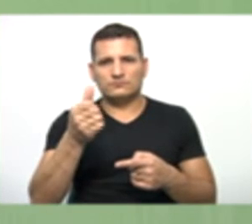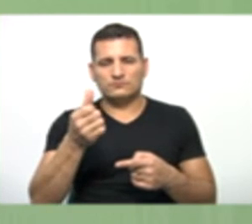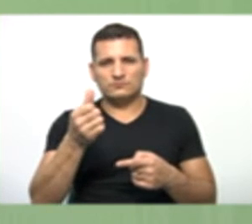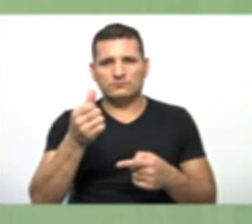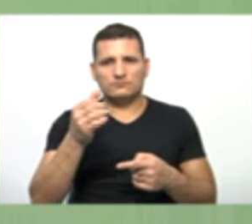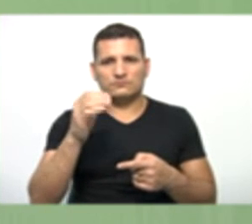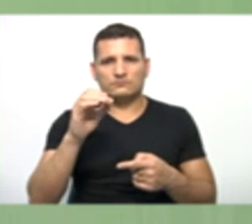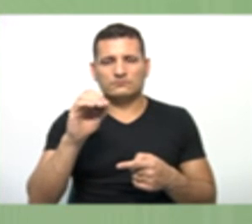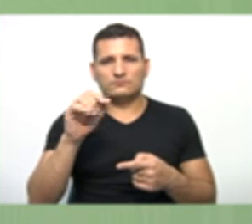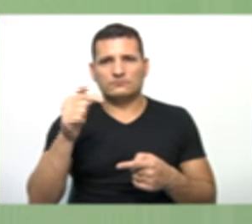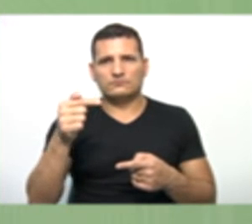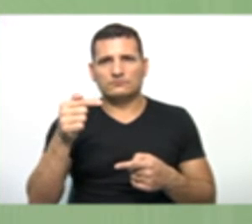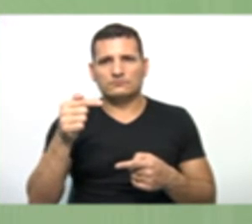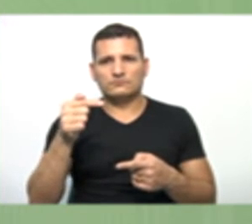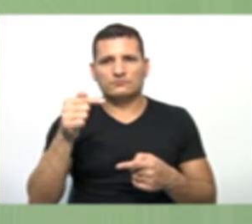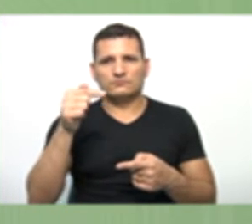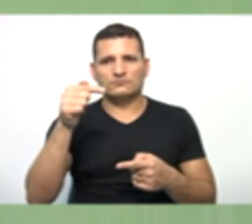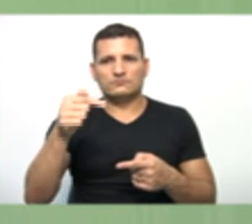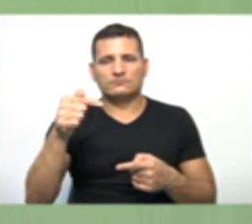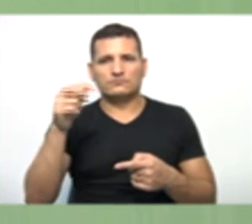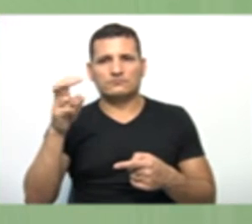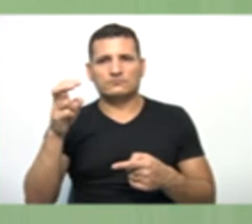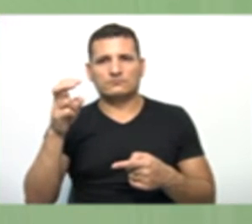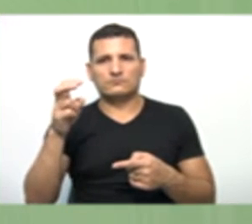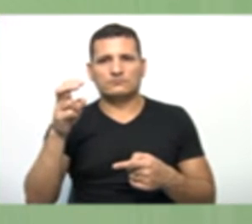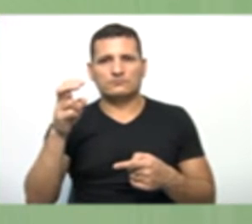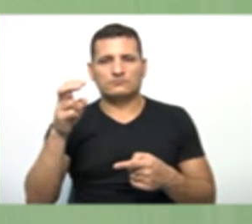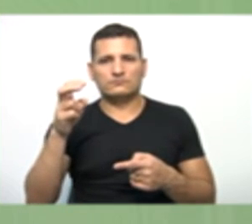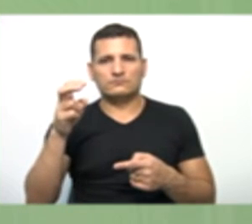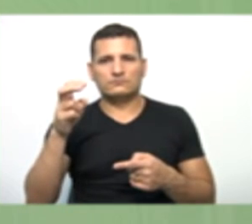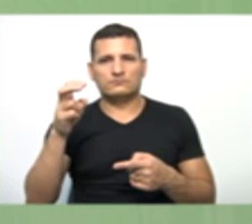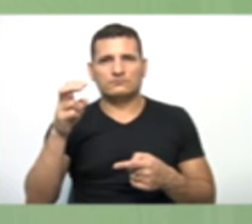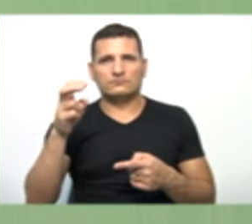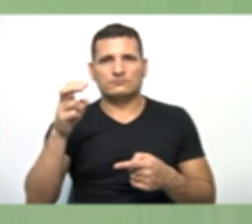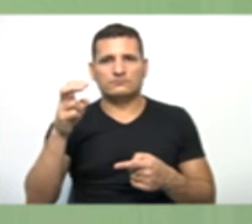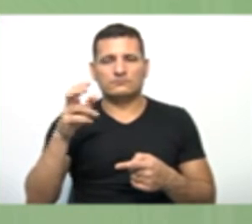0,060775. E essa divisão vai dar o número...